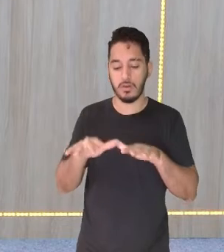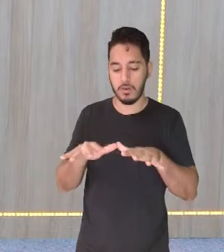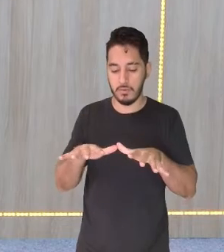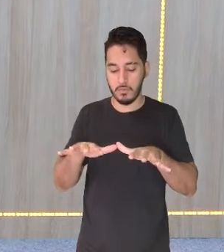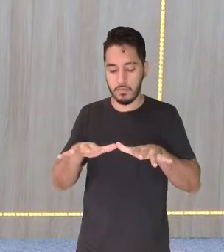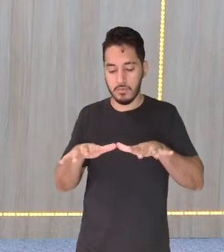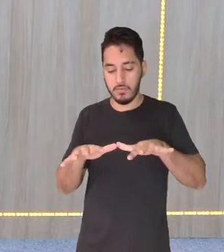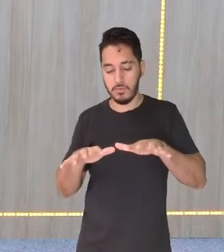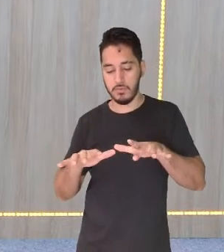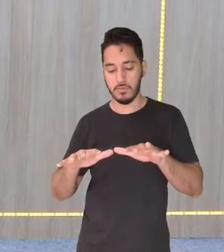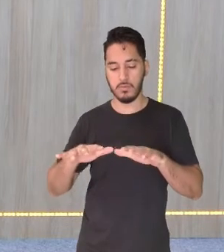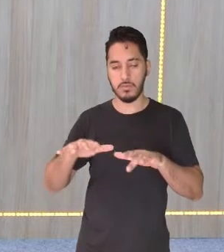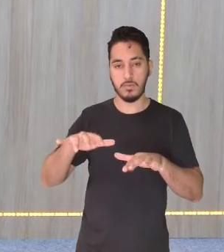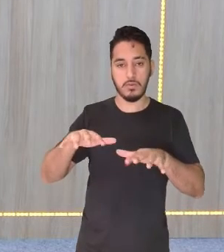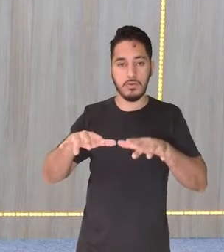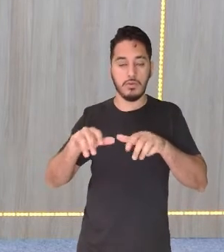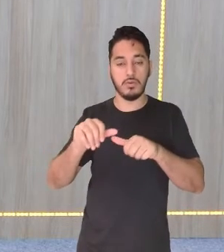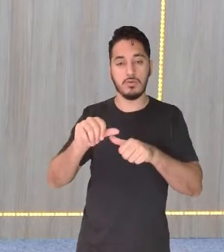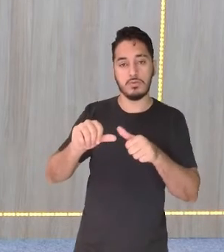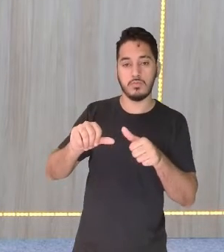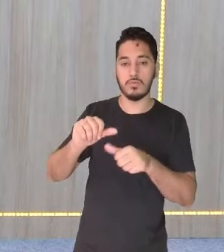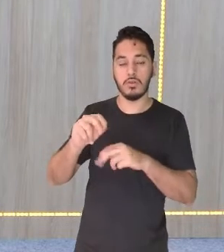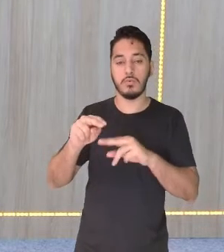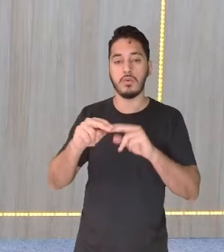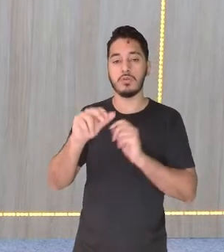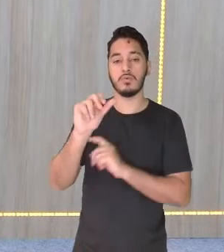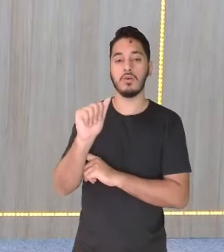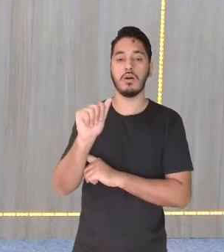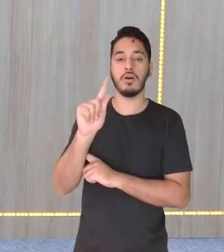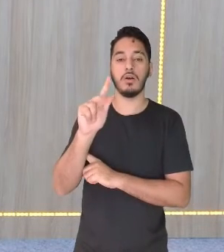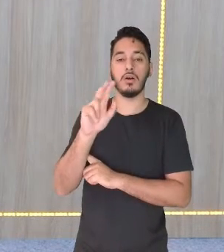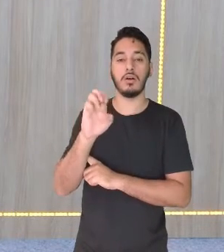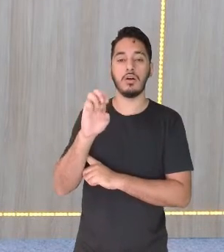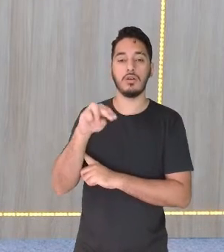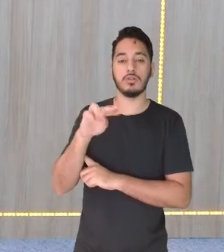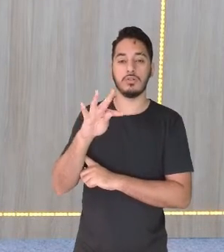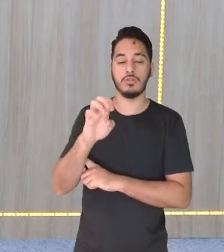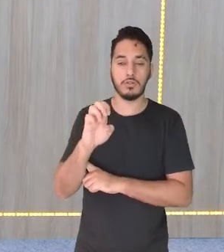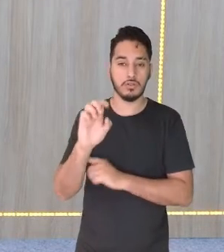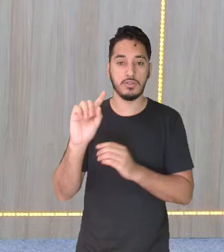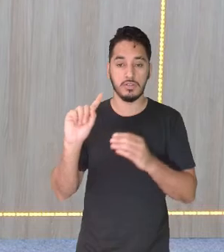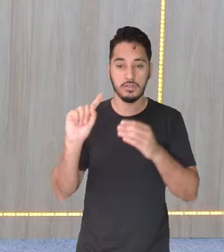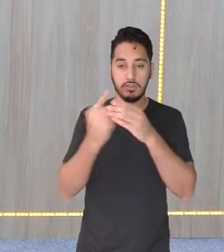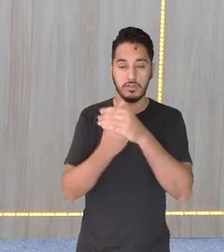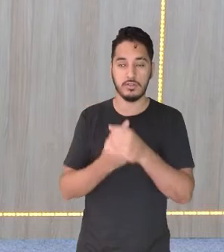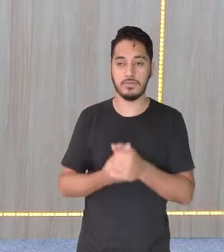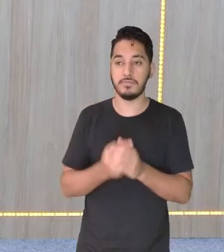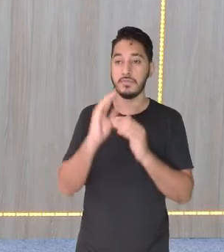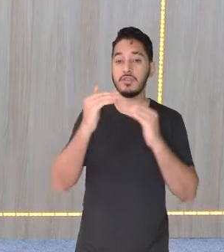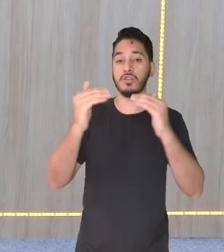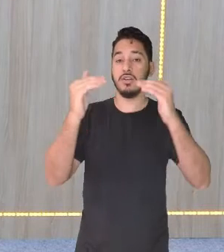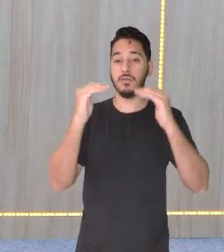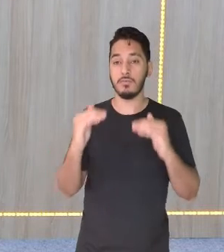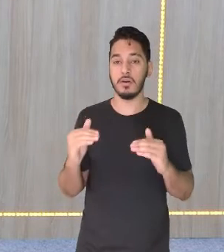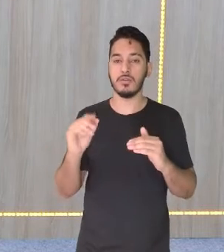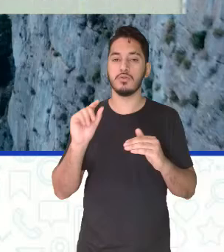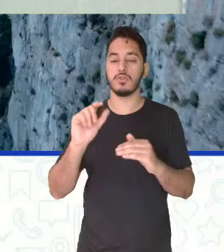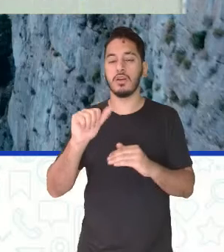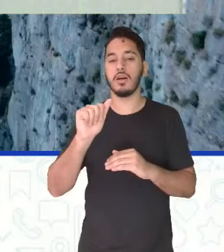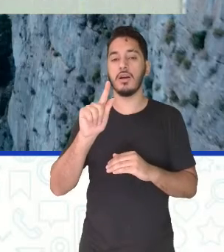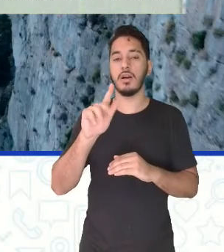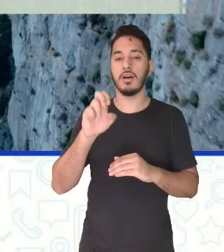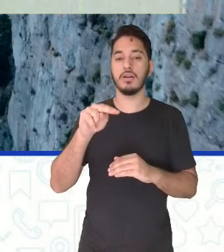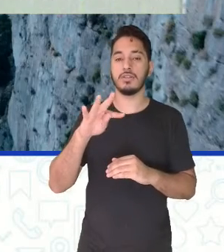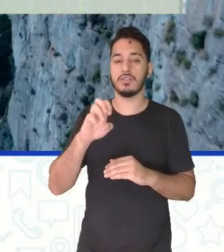moldando através dos agentes internos de uma forma espontânea, natural. Já embaixo, ó, os